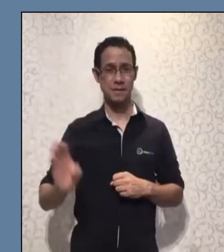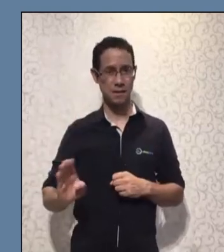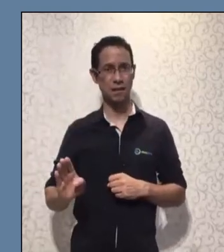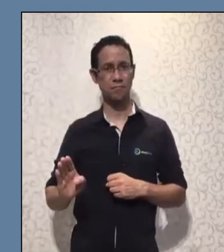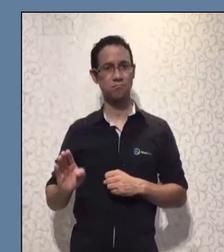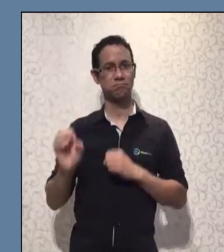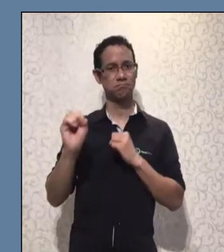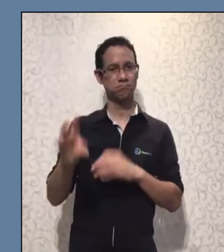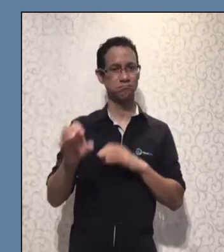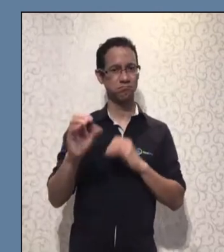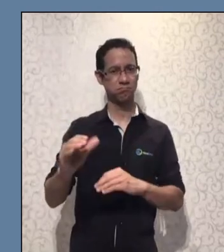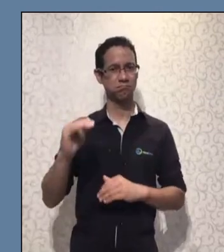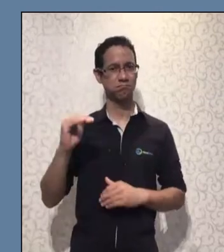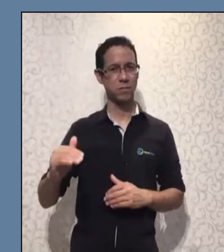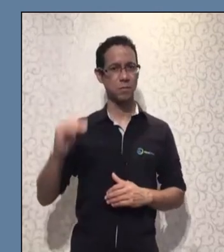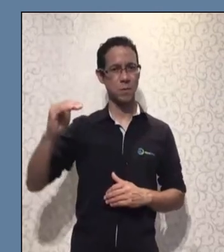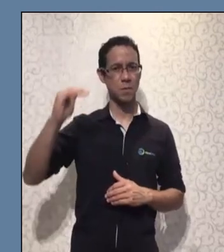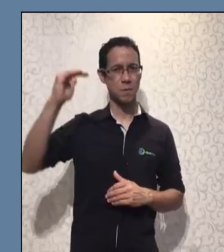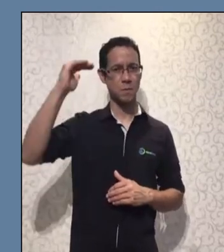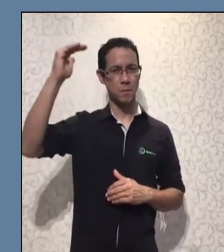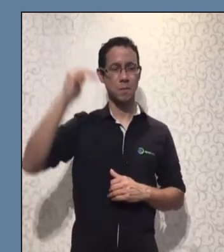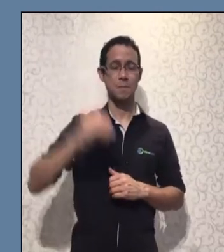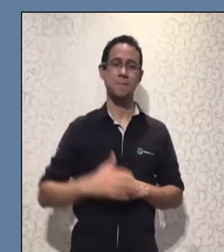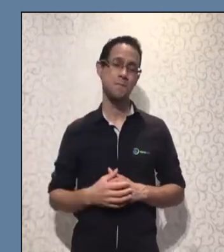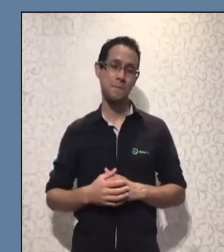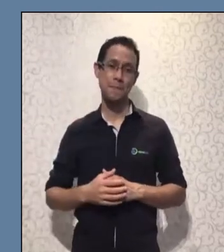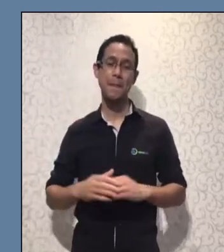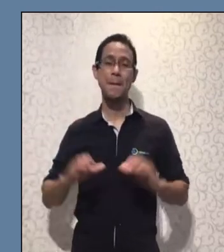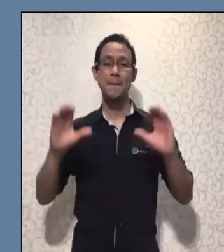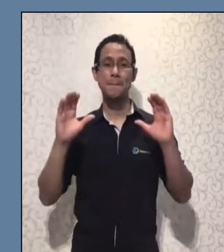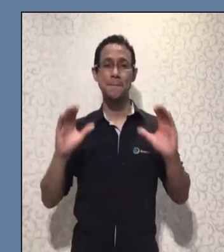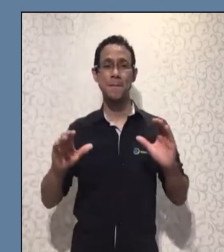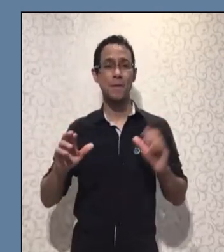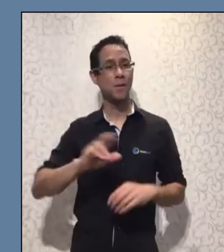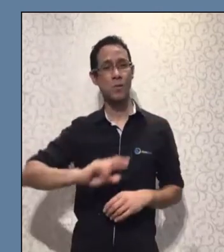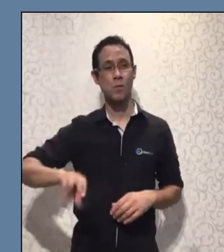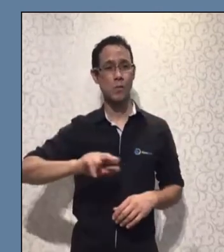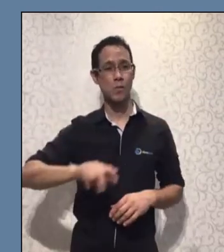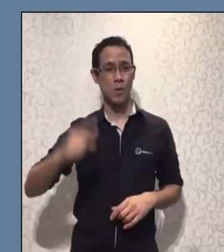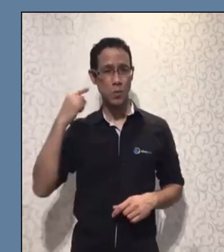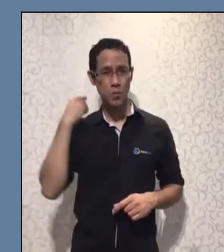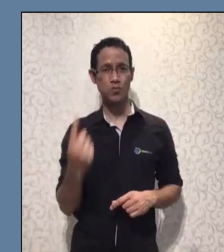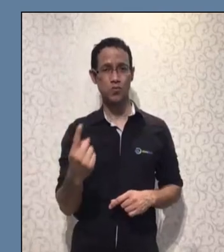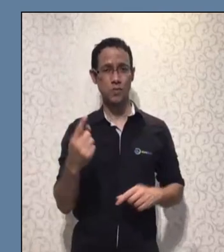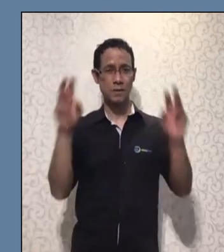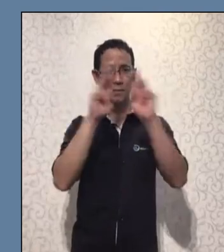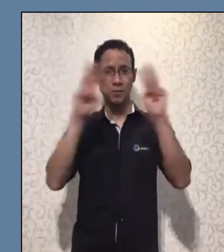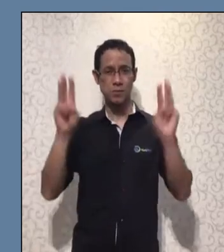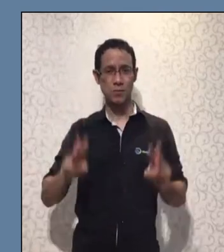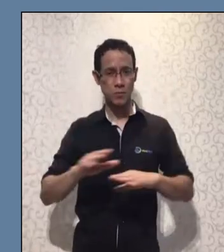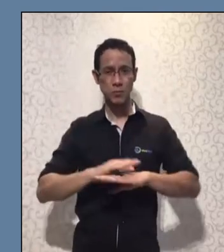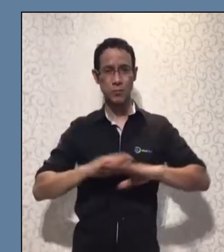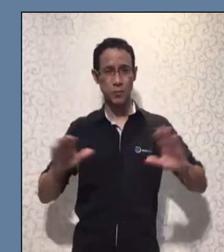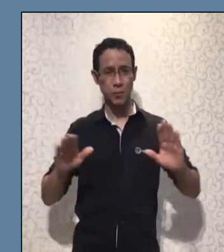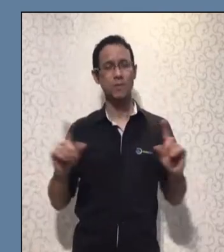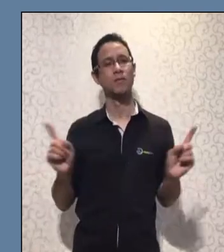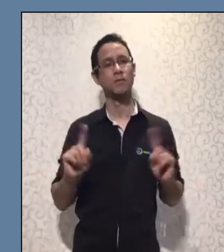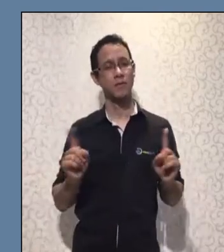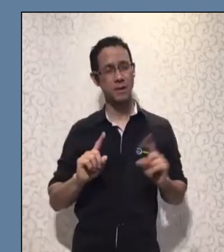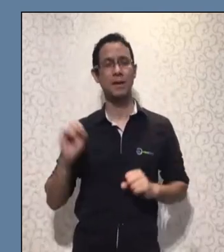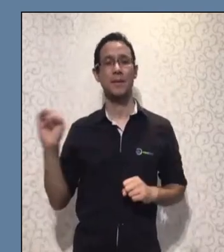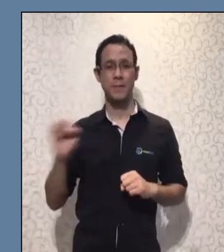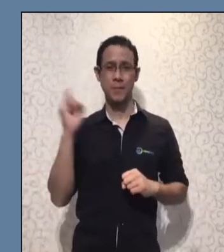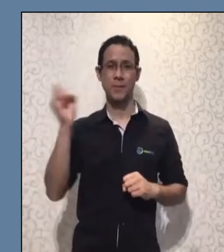brasileiro, mas não apenas o museu. Eu acho que é muito importante toda